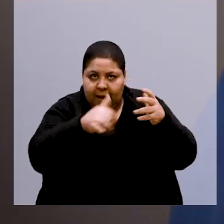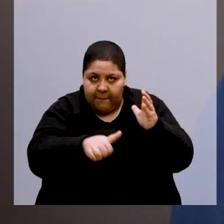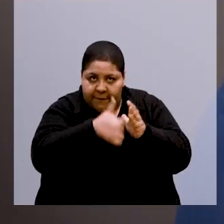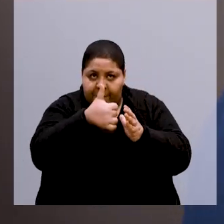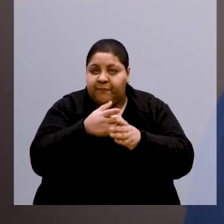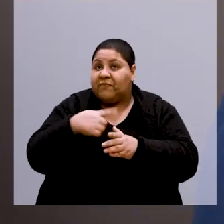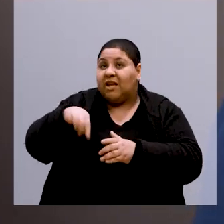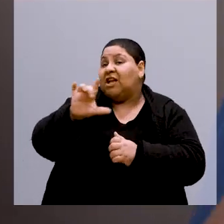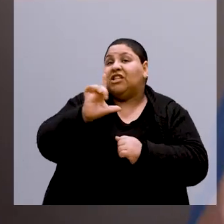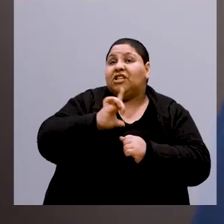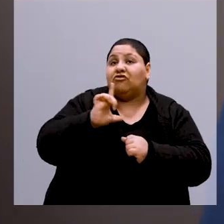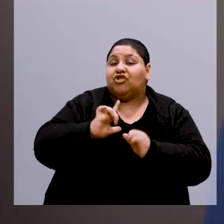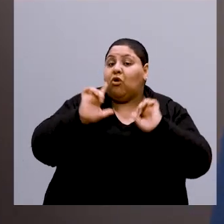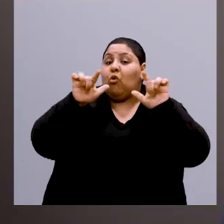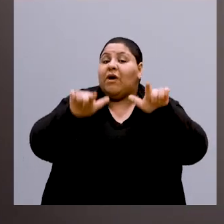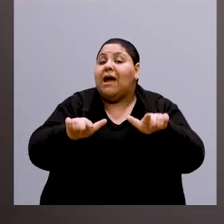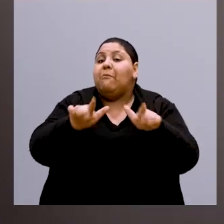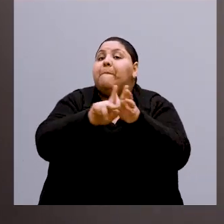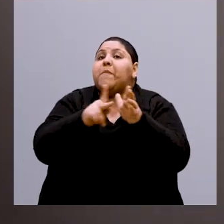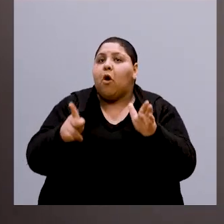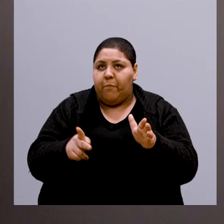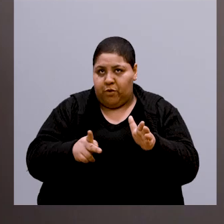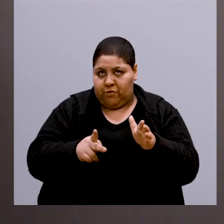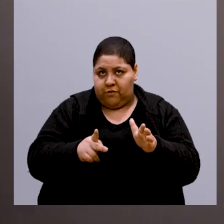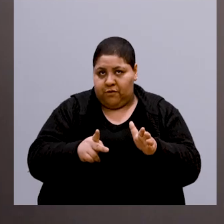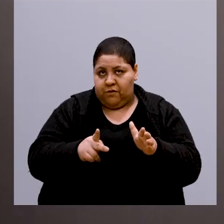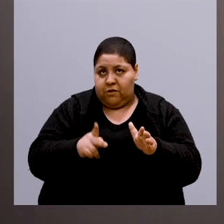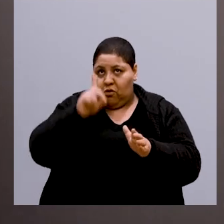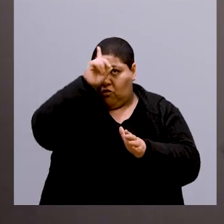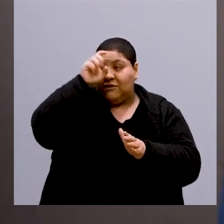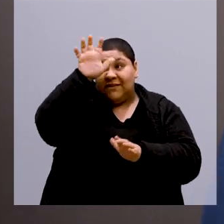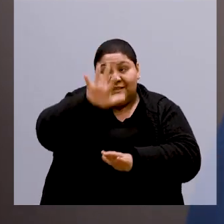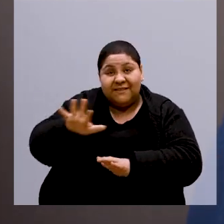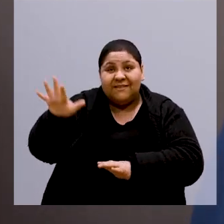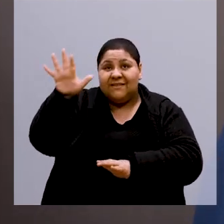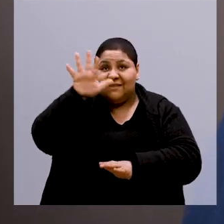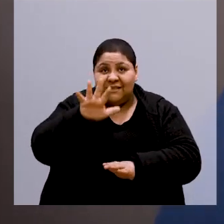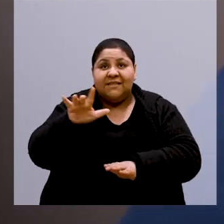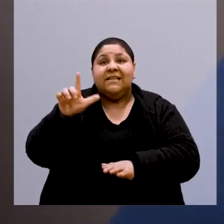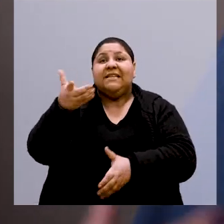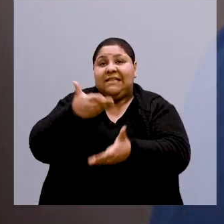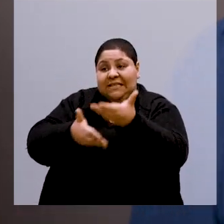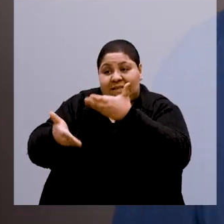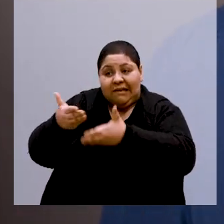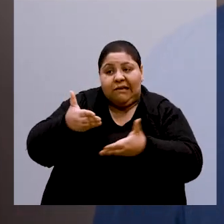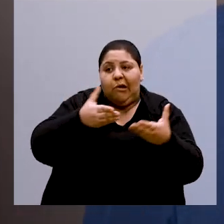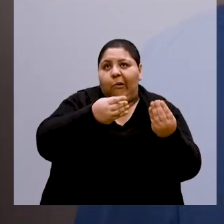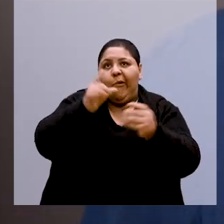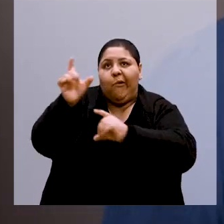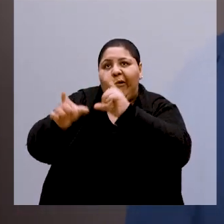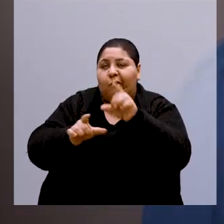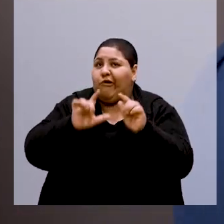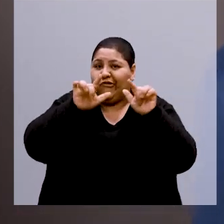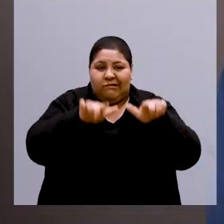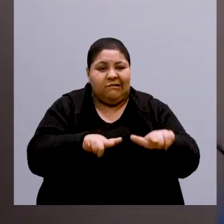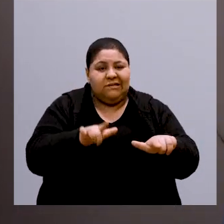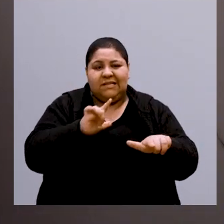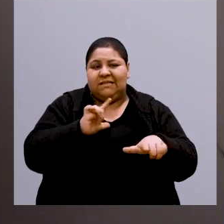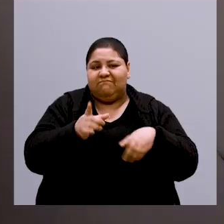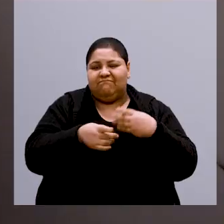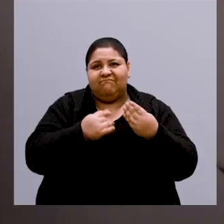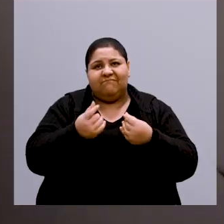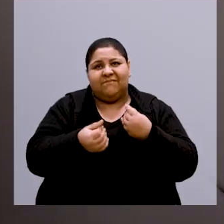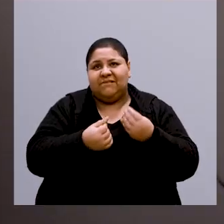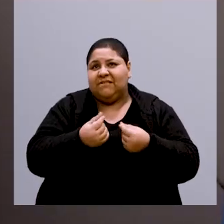falar mais depois. A gente não tinha espaço físico, né? O Hospital Geral atende muita gente e o espaço que